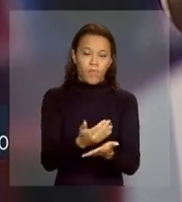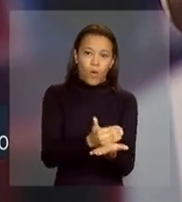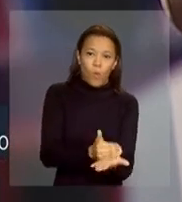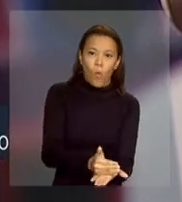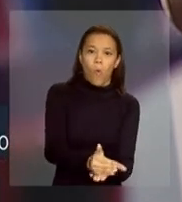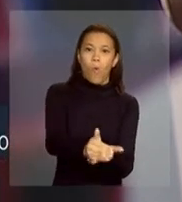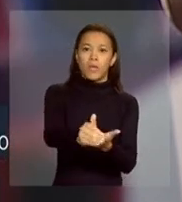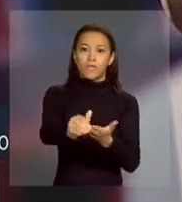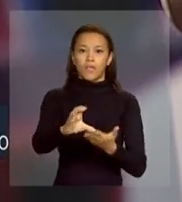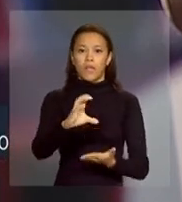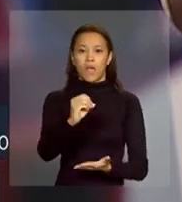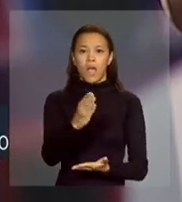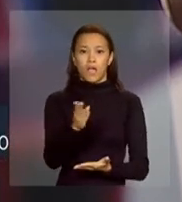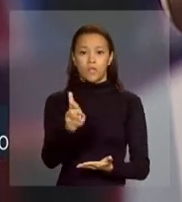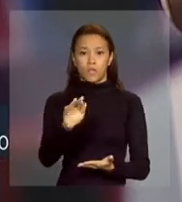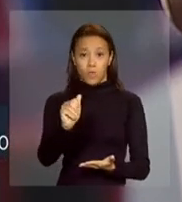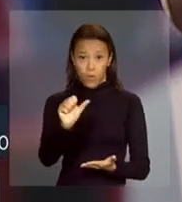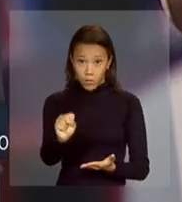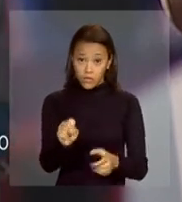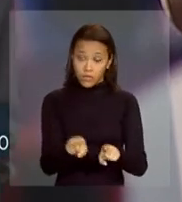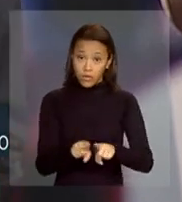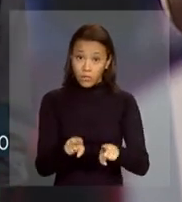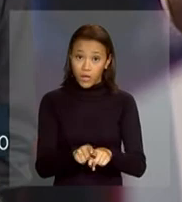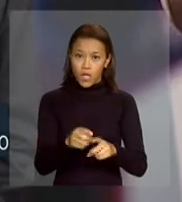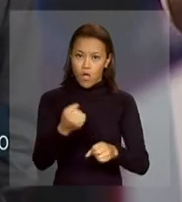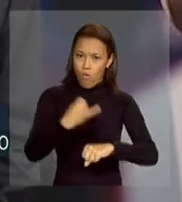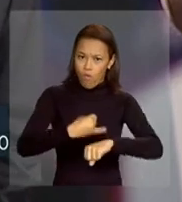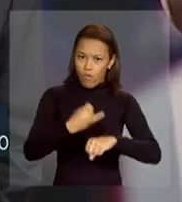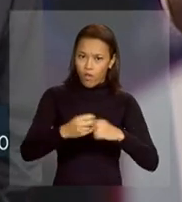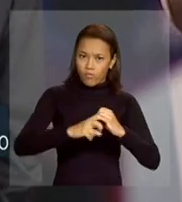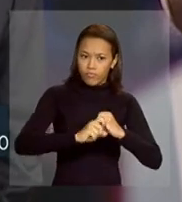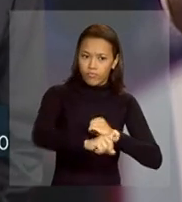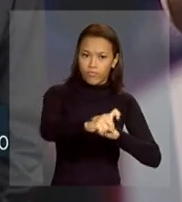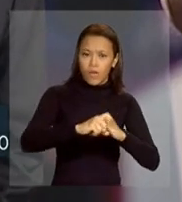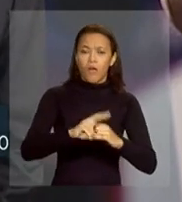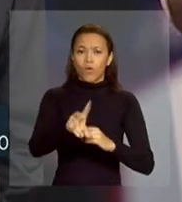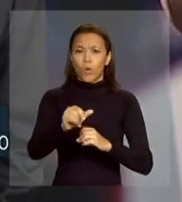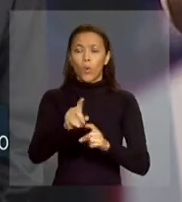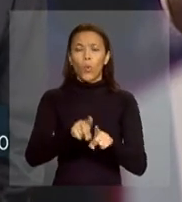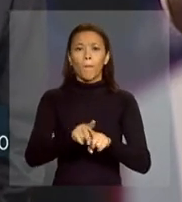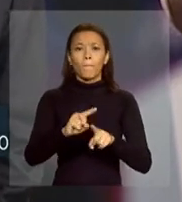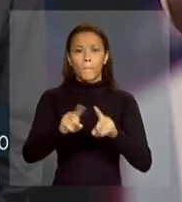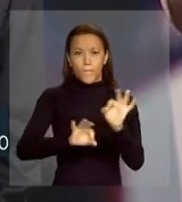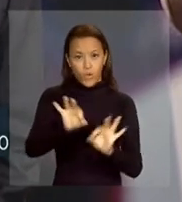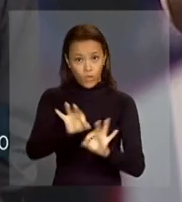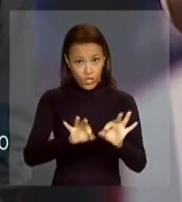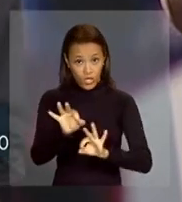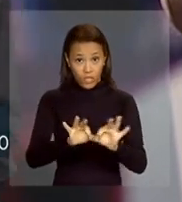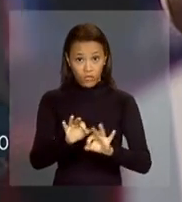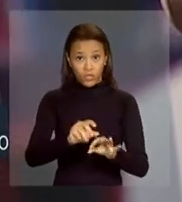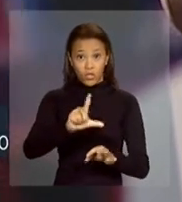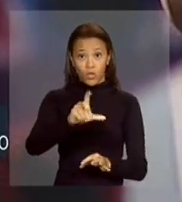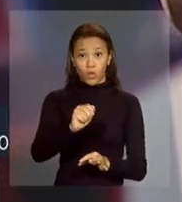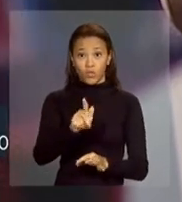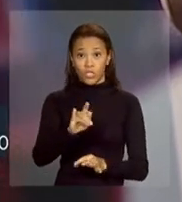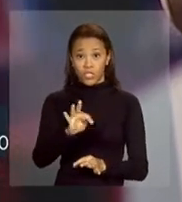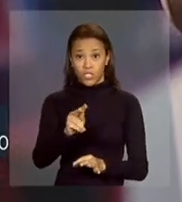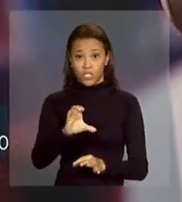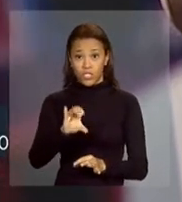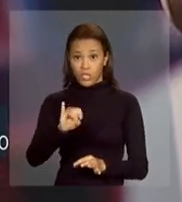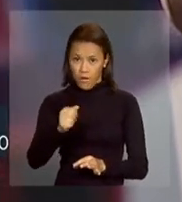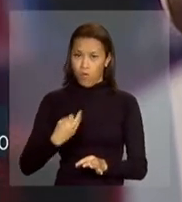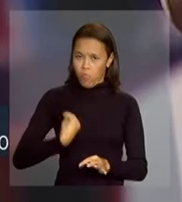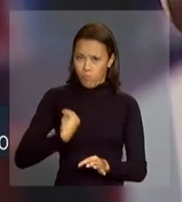o ferro anel a empresa brasileira de projetos e Logística da que o nosso Presidente